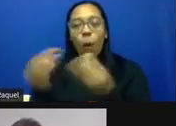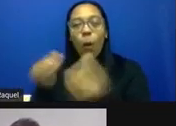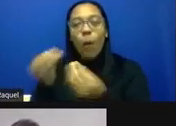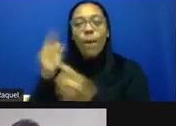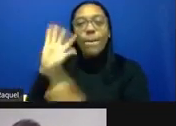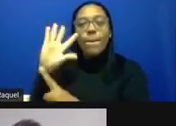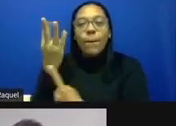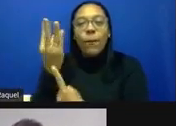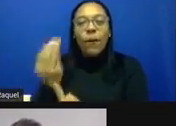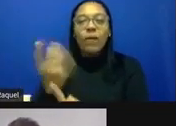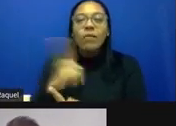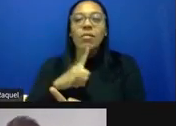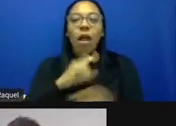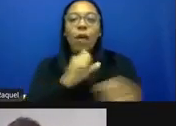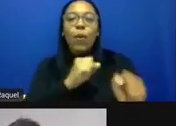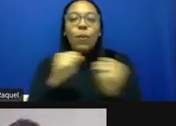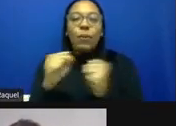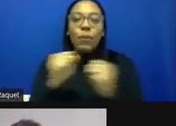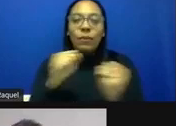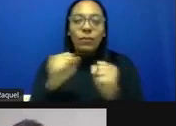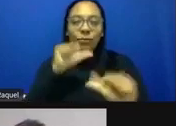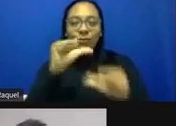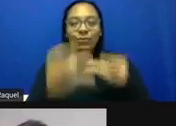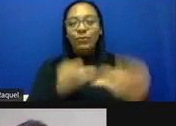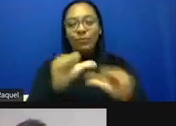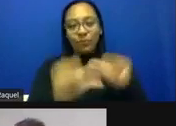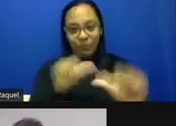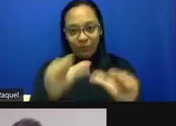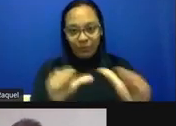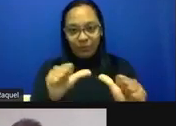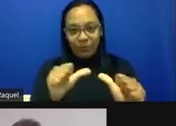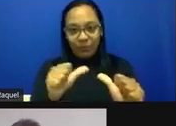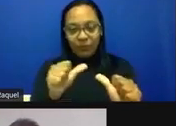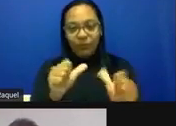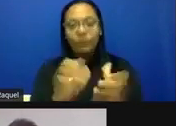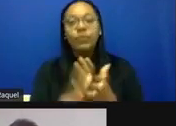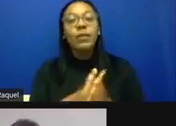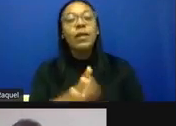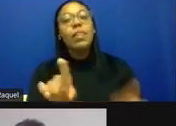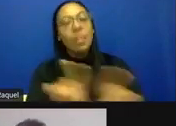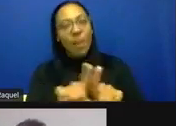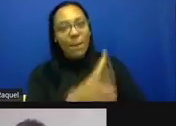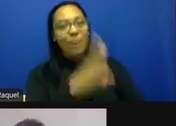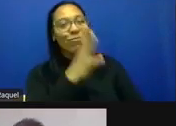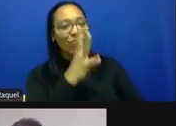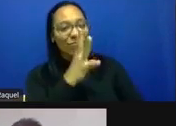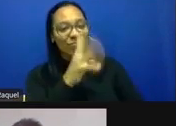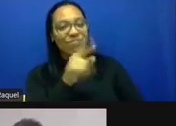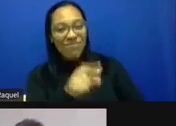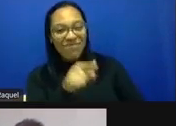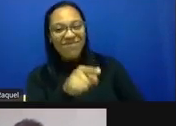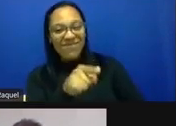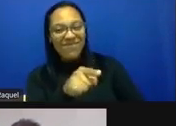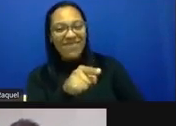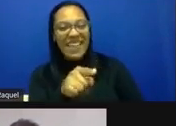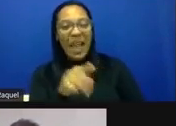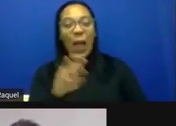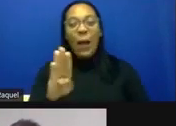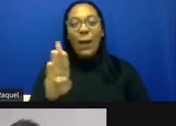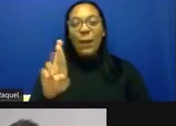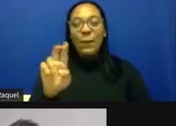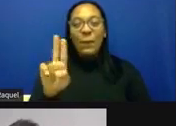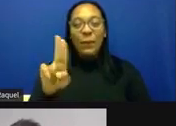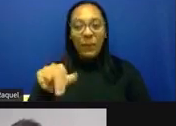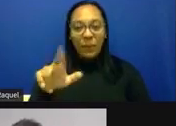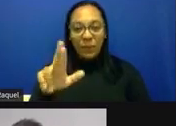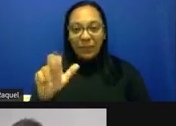de ajudar a estender a mão para as pessoas também. Me tornei fã também da Bruna por vocês estarem aí tendo a iniciativa de, em tempos